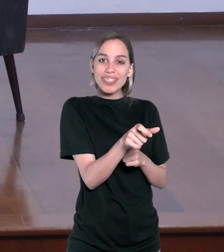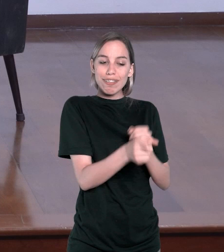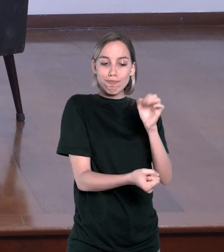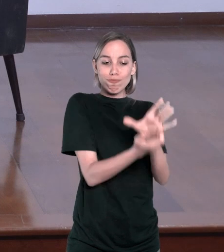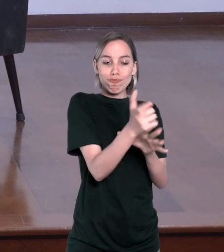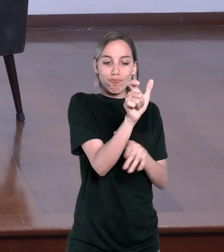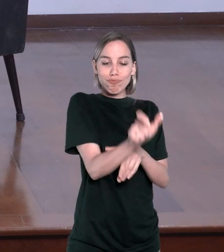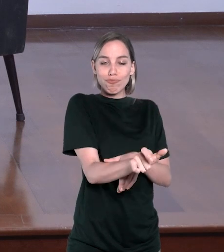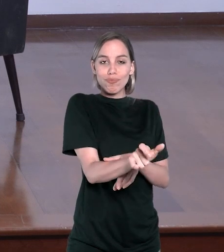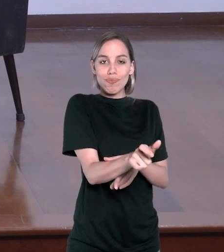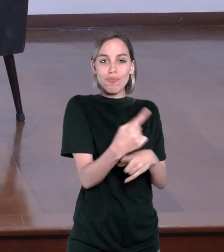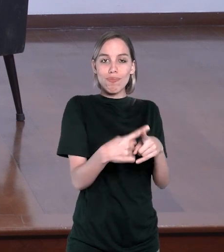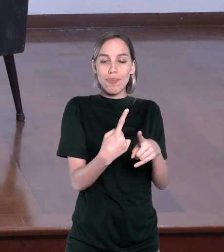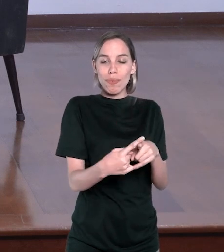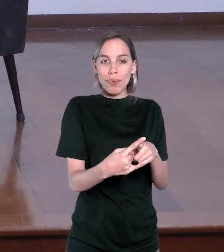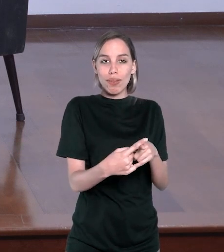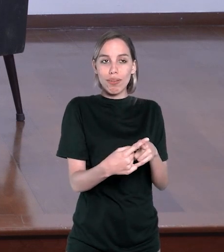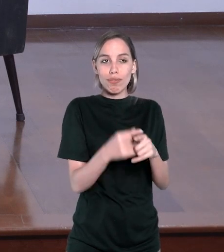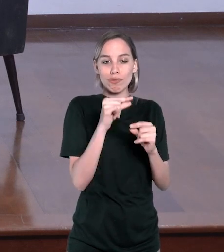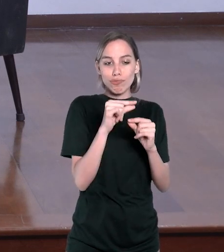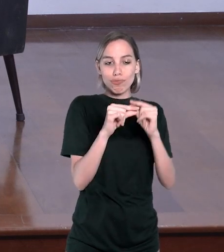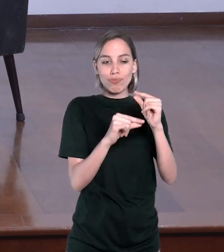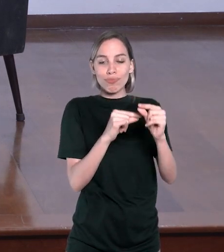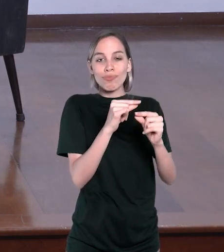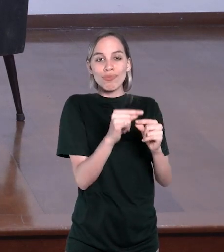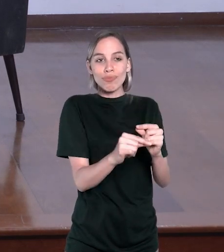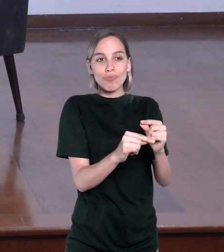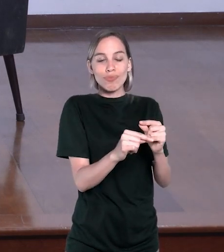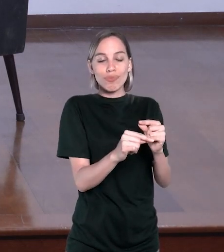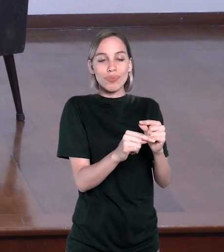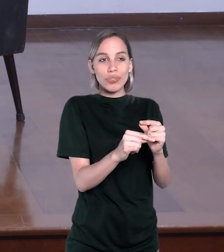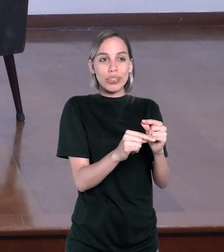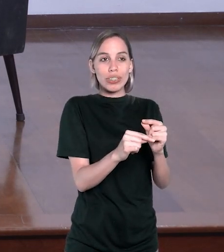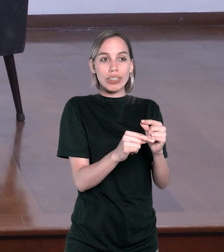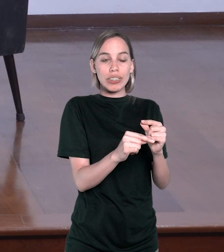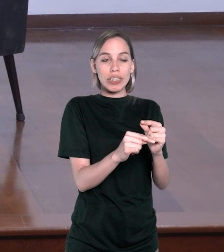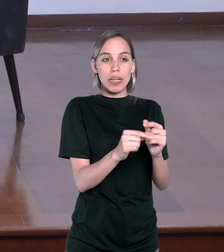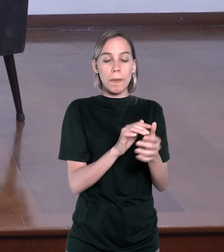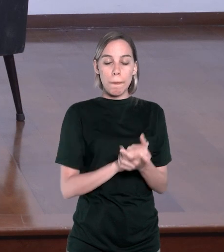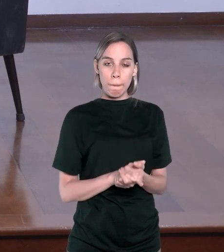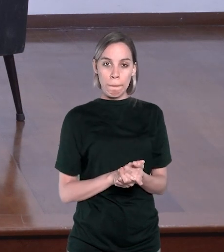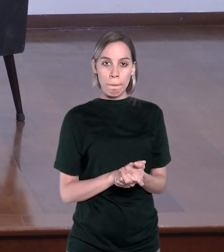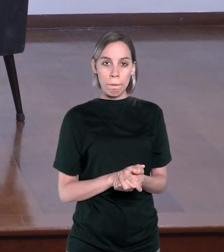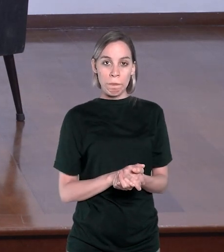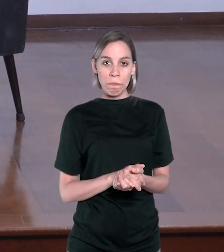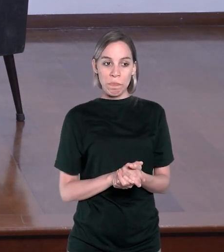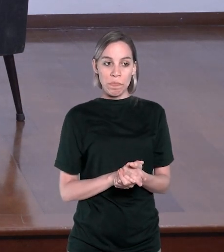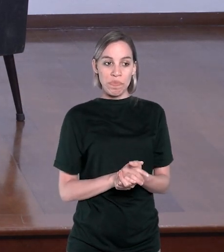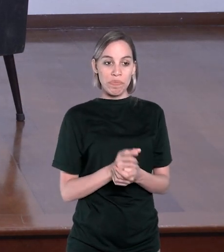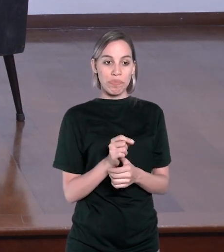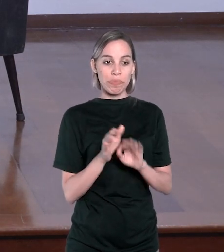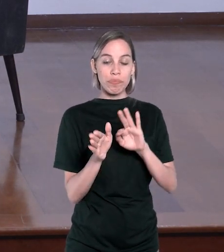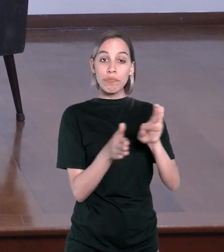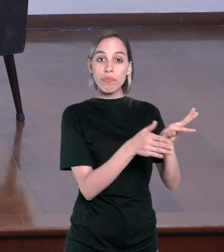poucos, né, até a Cora falou, é incrível, ela me mandou uma mensagem que ela leu, eu fiquei muito feliz. E ela